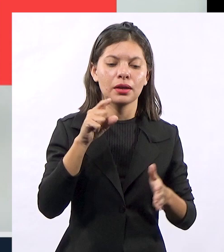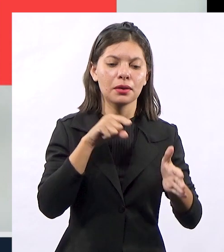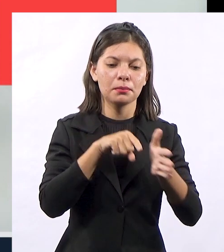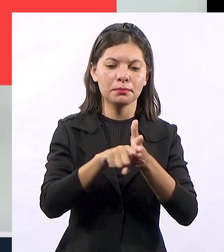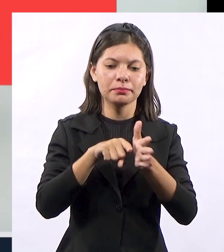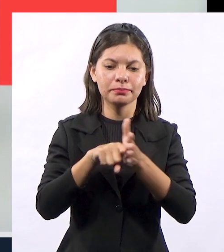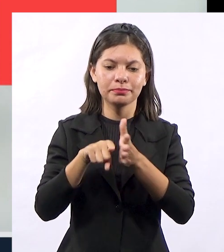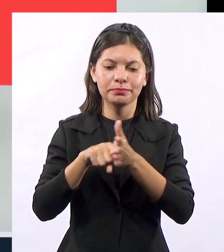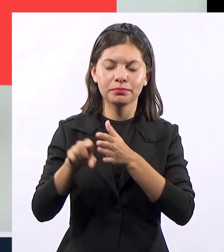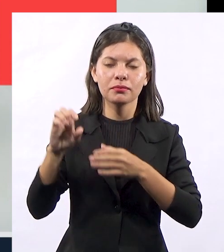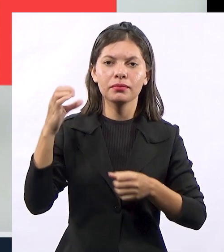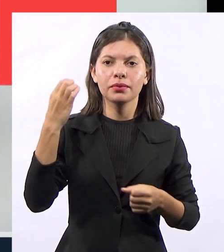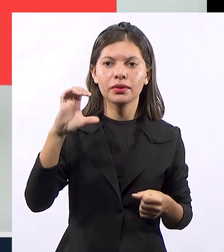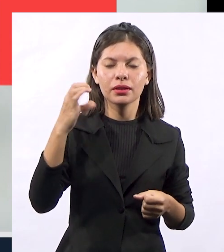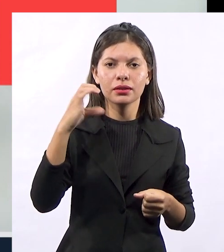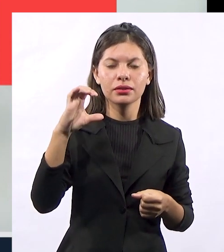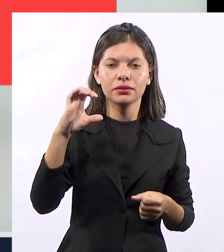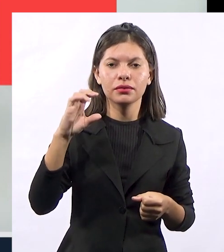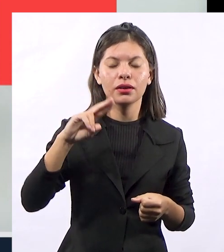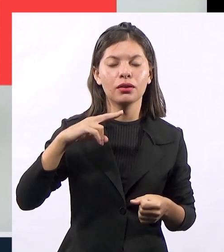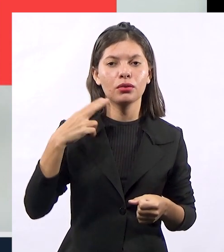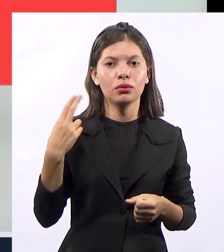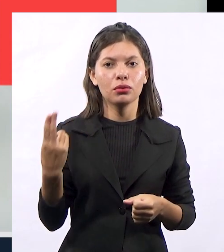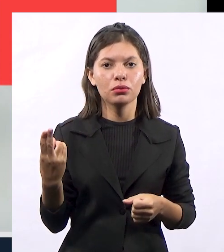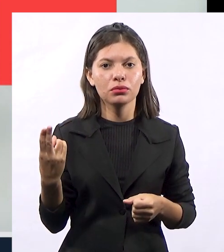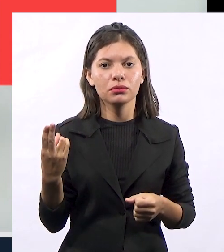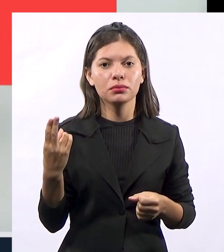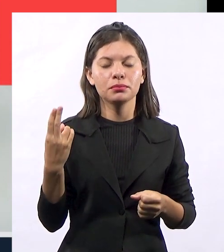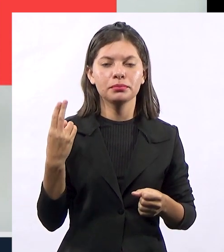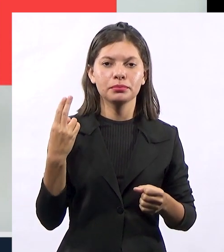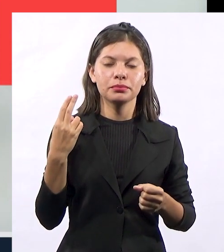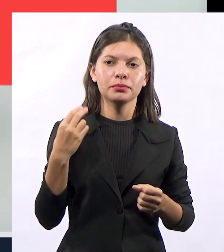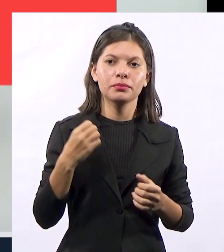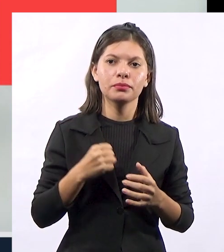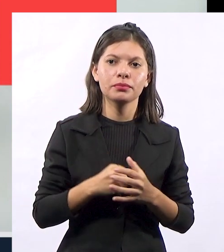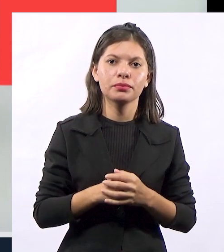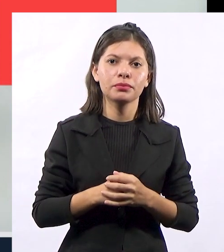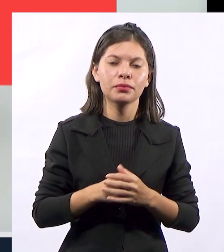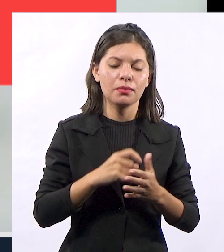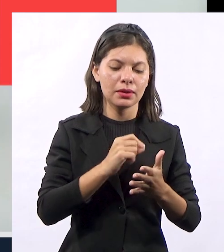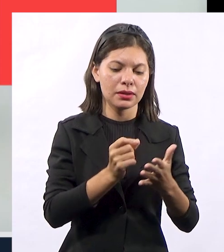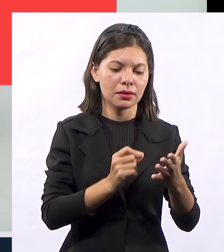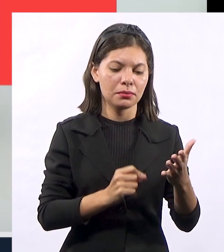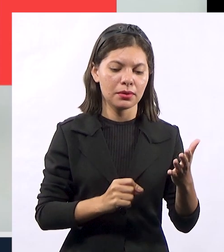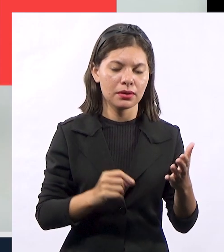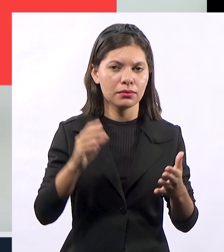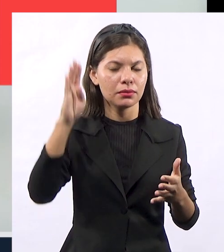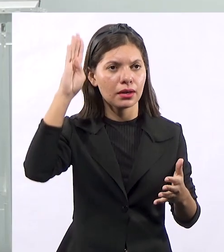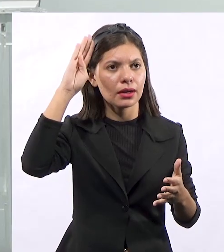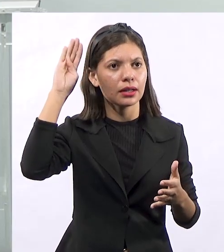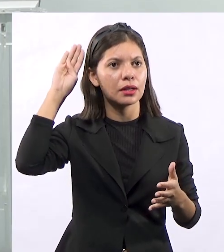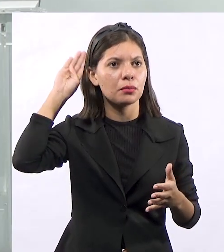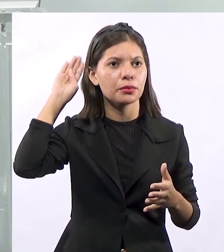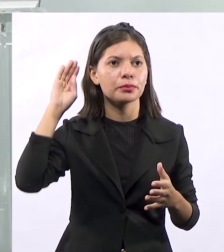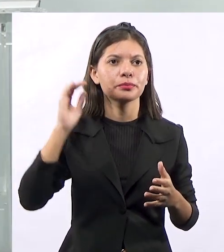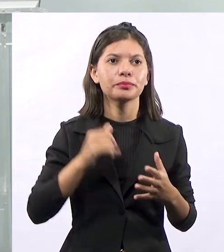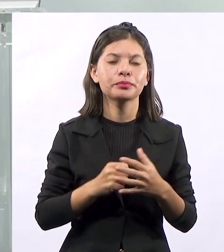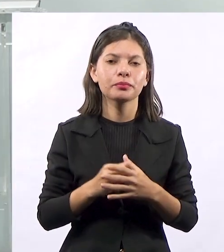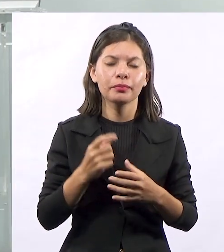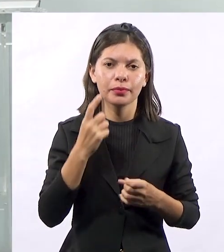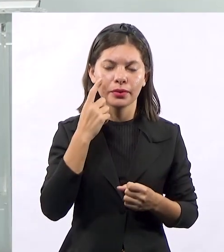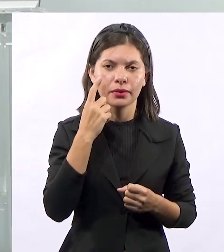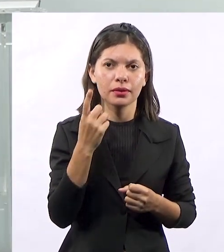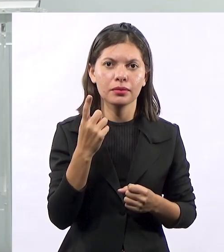pesquisa científica ou para o seu trabalho acadêmico. Então, olha só, se você estiver falando da